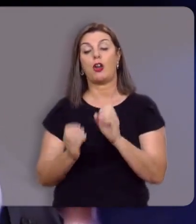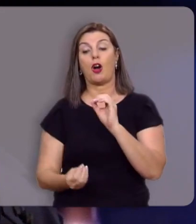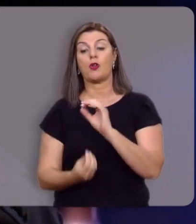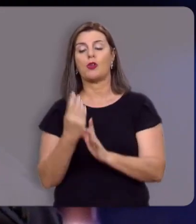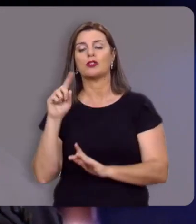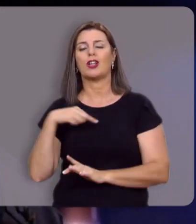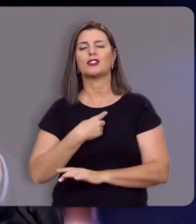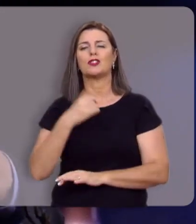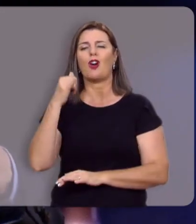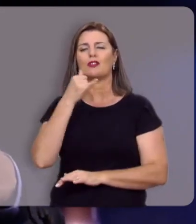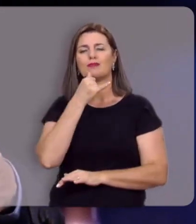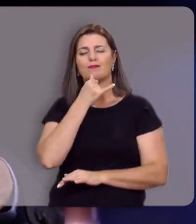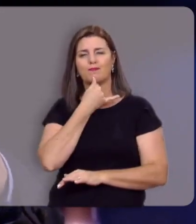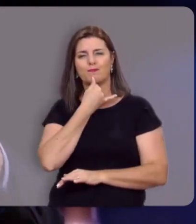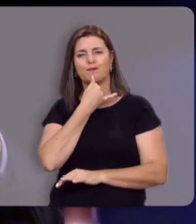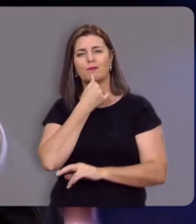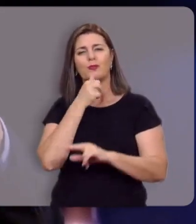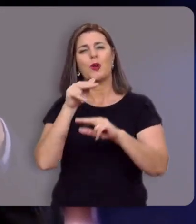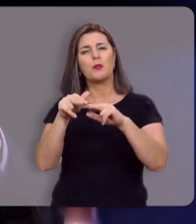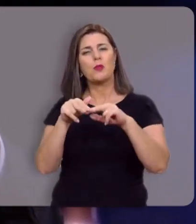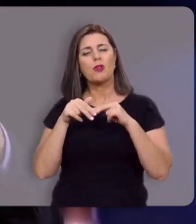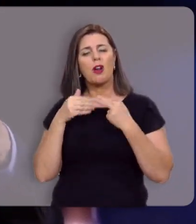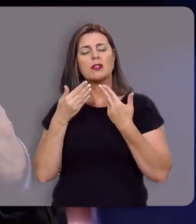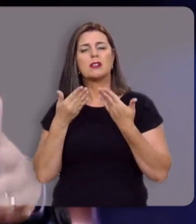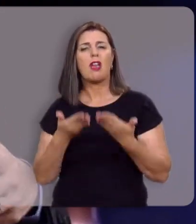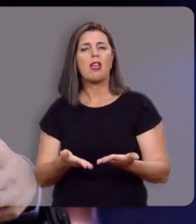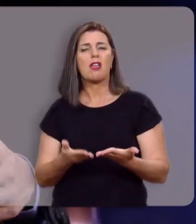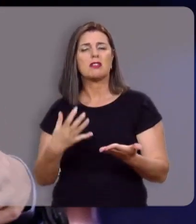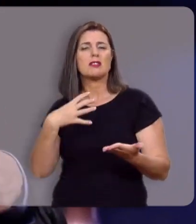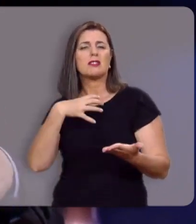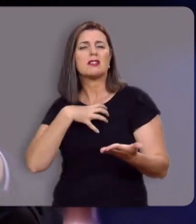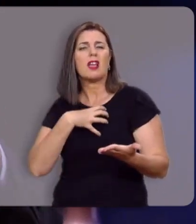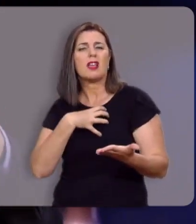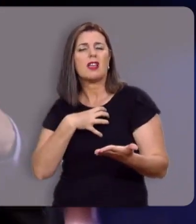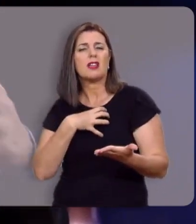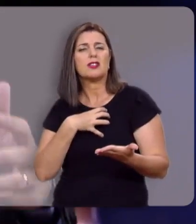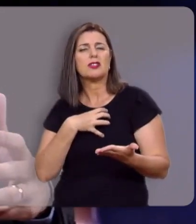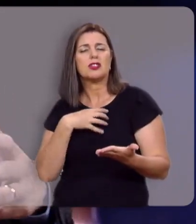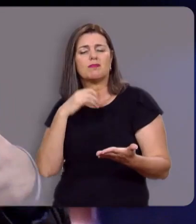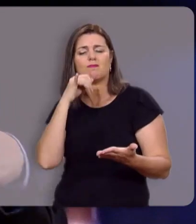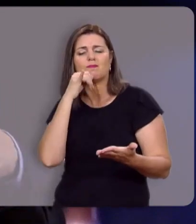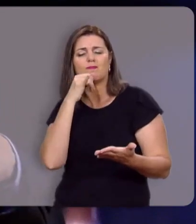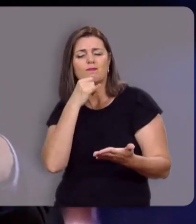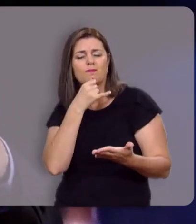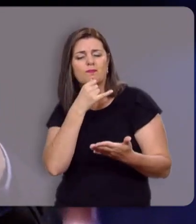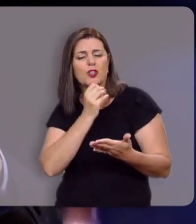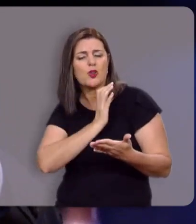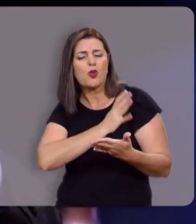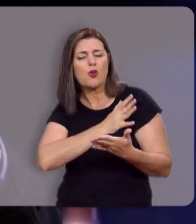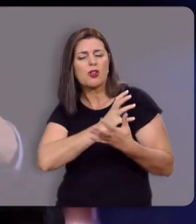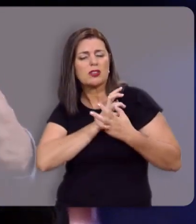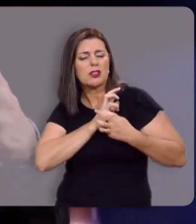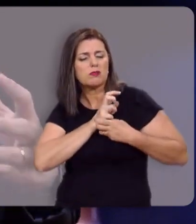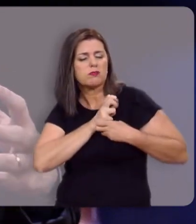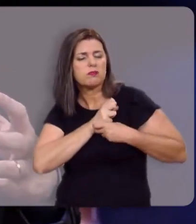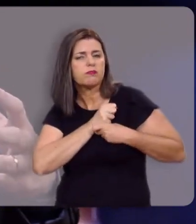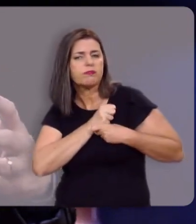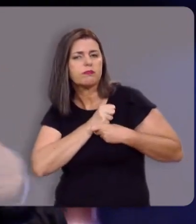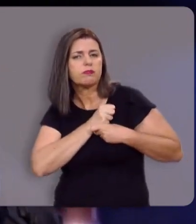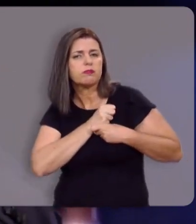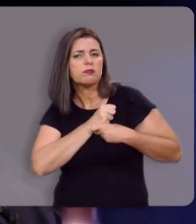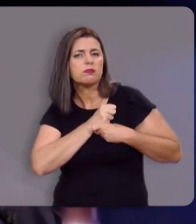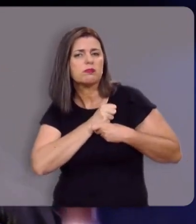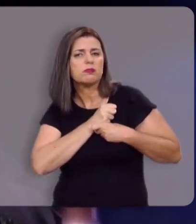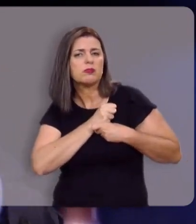nos frustrarmos com isso, nós nos sentimos então abatidos, com o coração